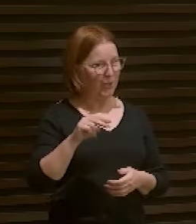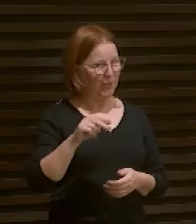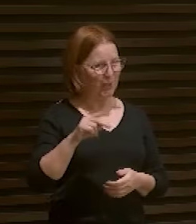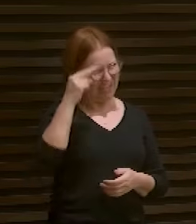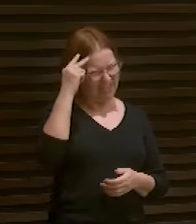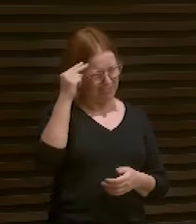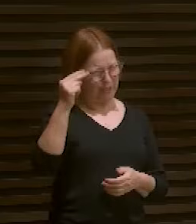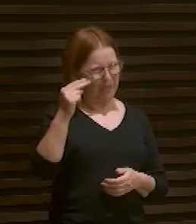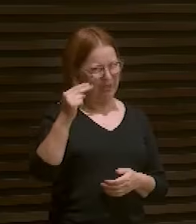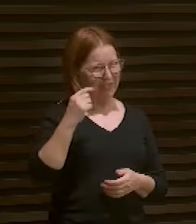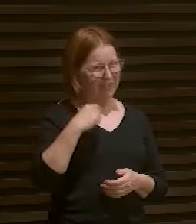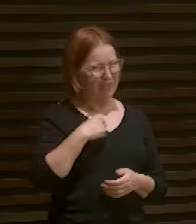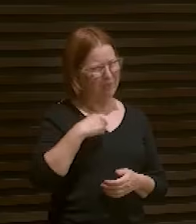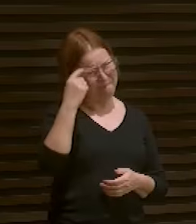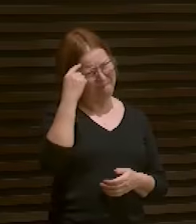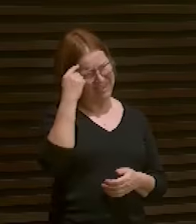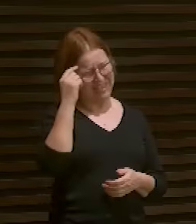hipotéticas.